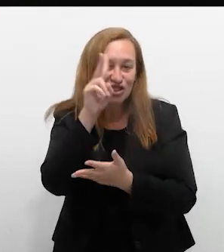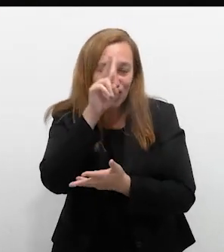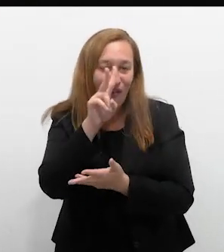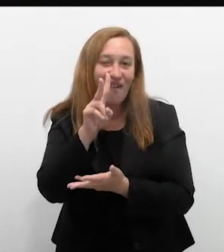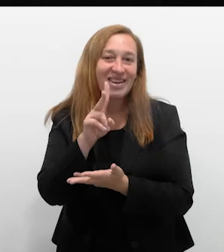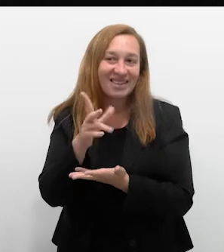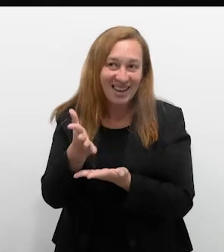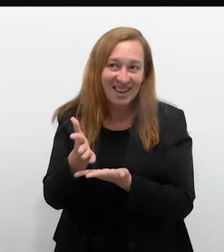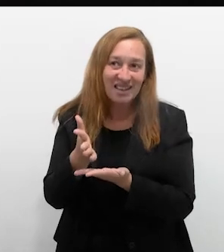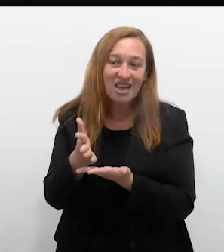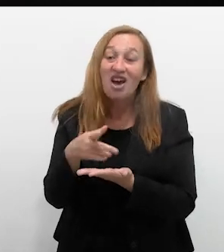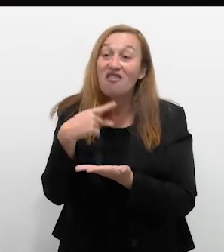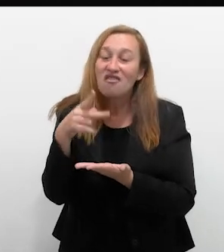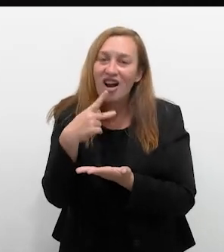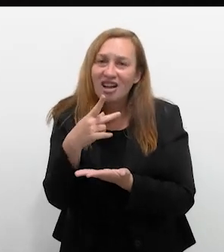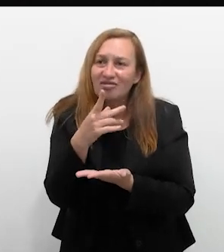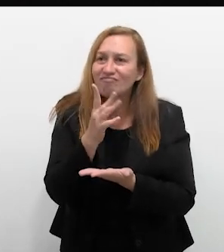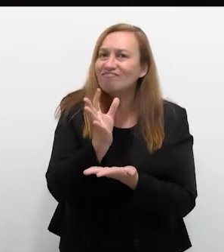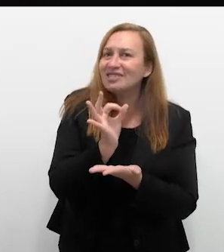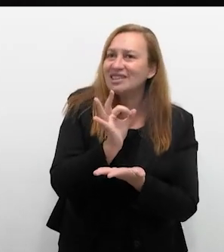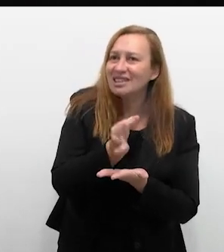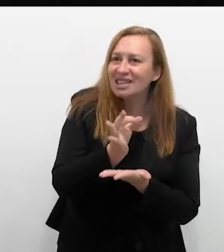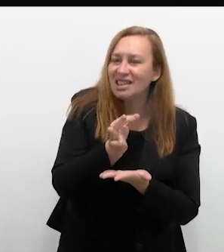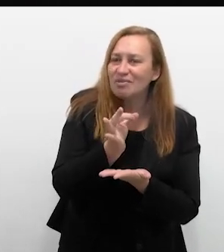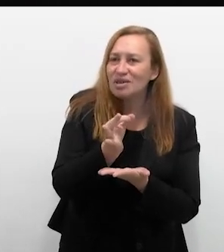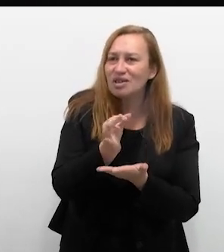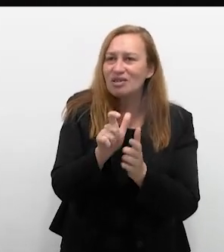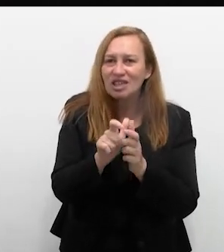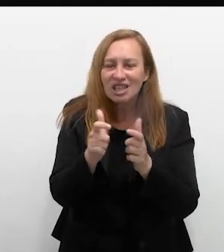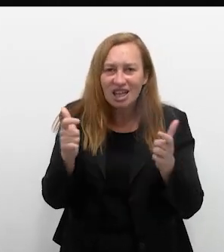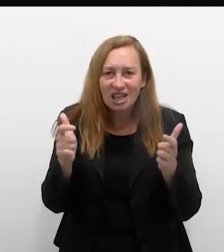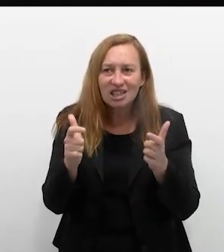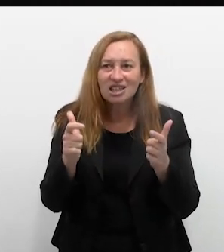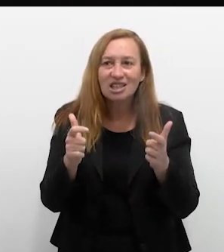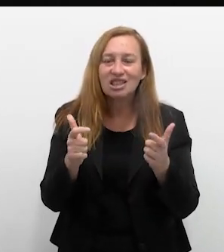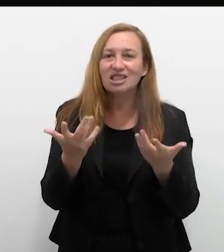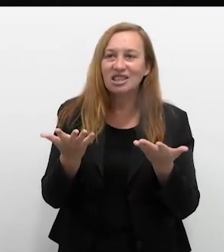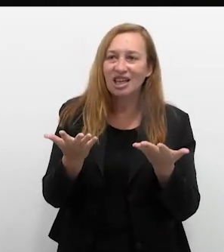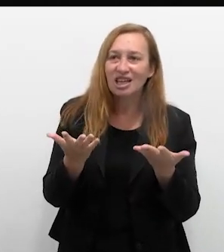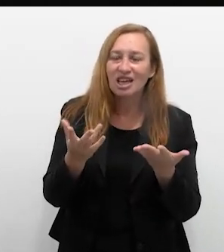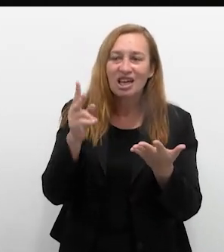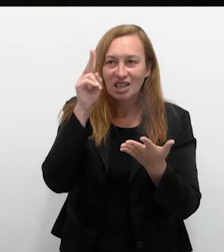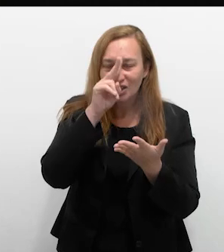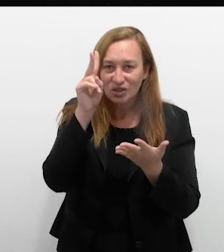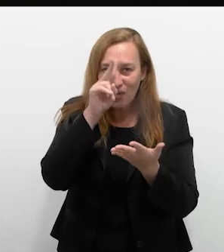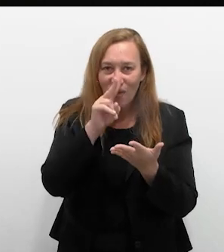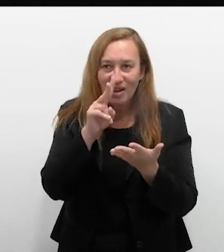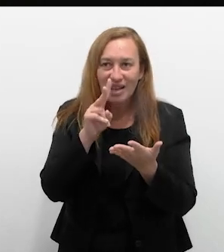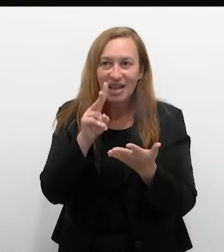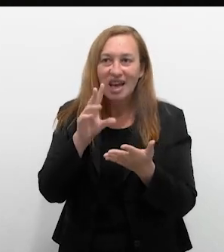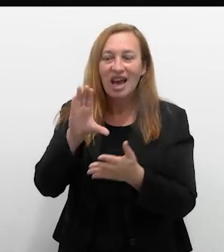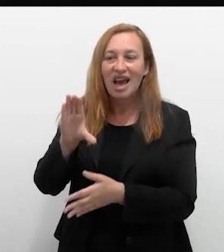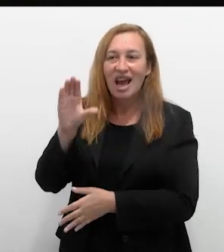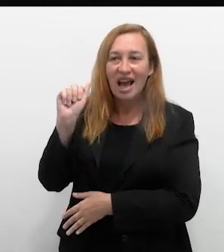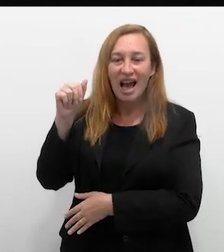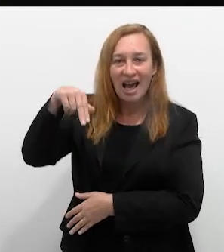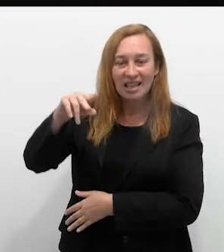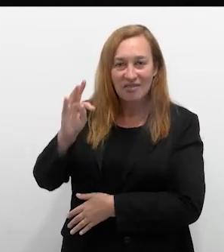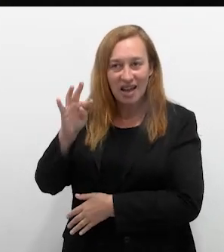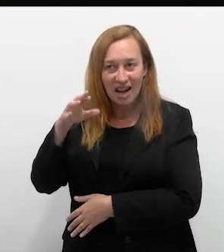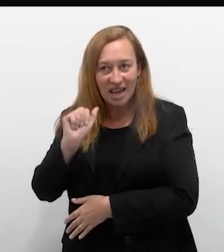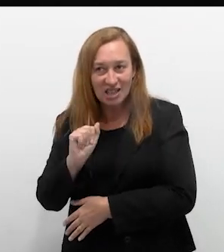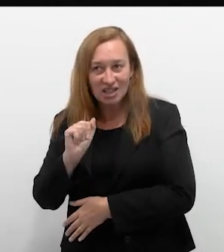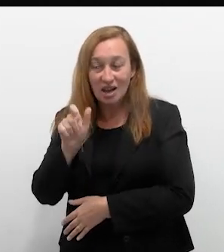que fez história, né? Falando justamente de uma das maiores carnavalescas, né? A professora Rosa